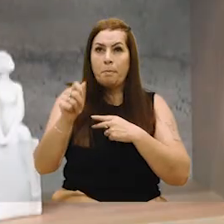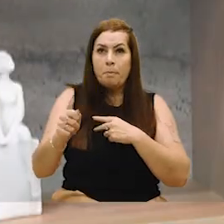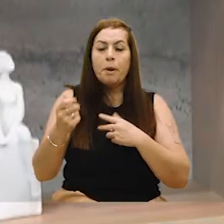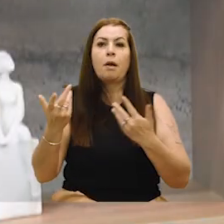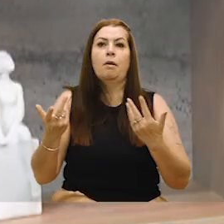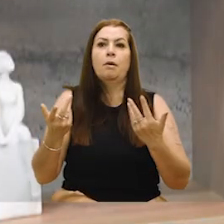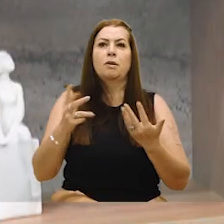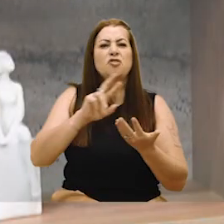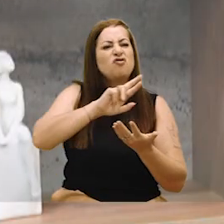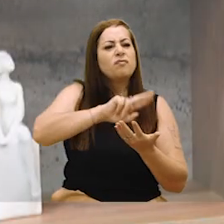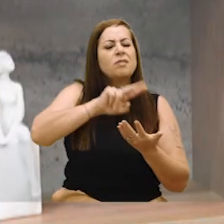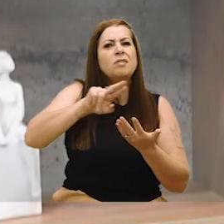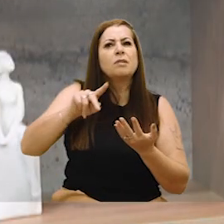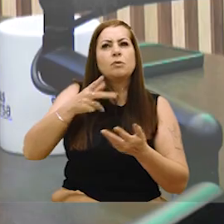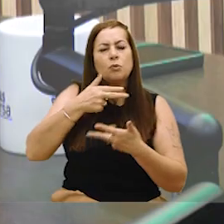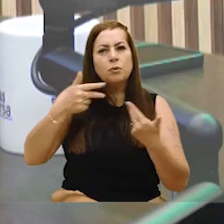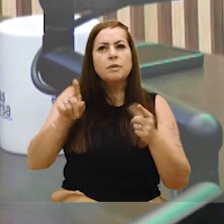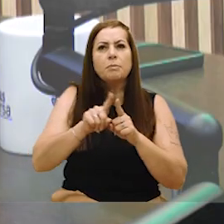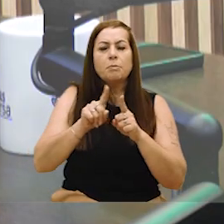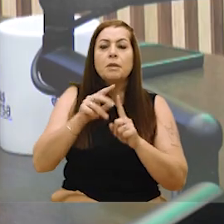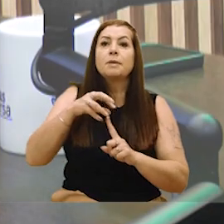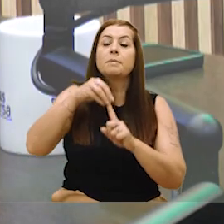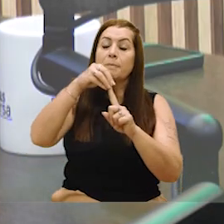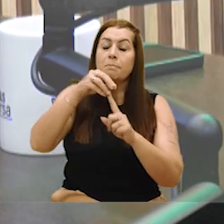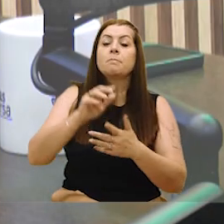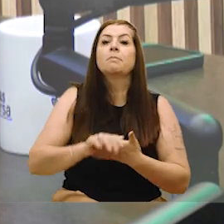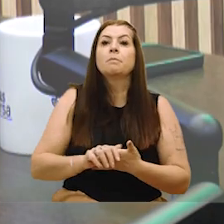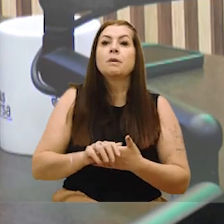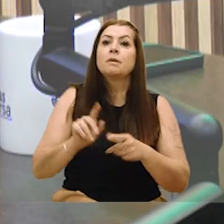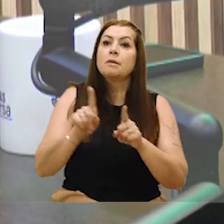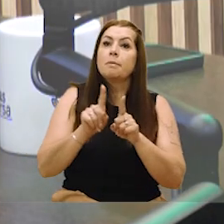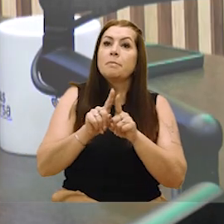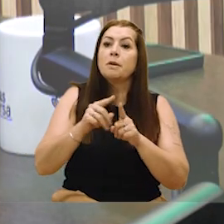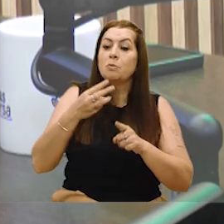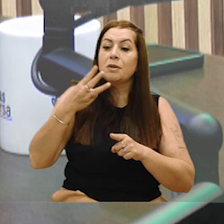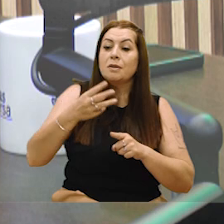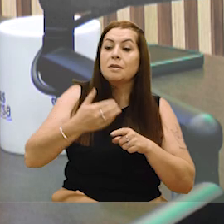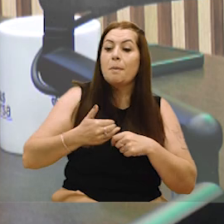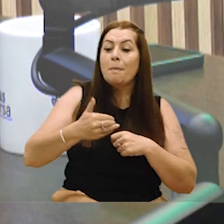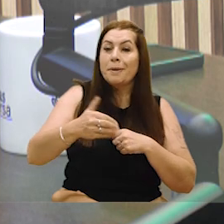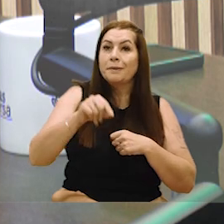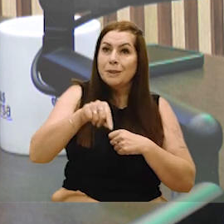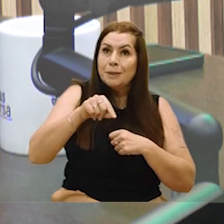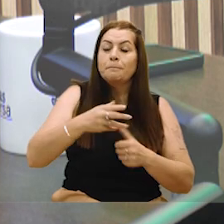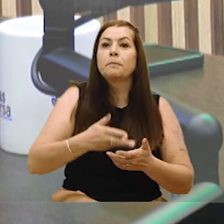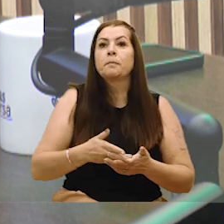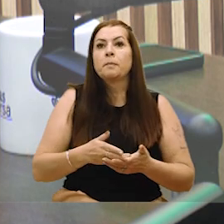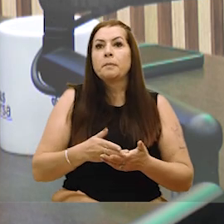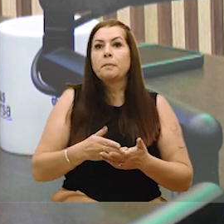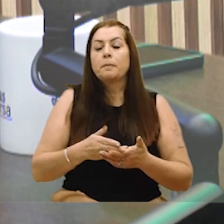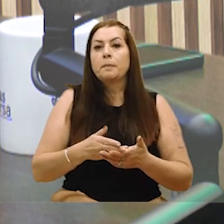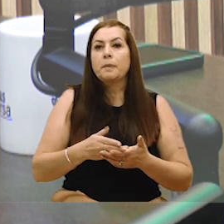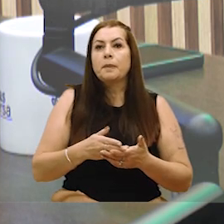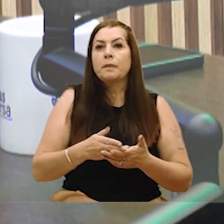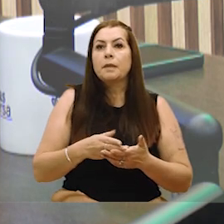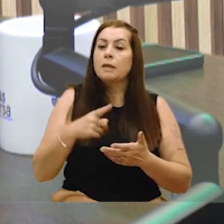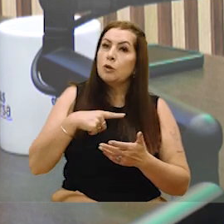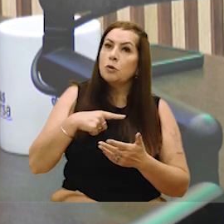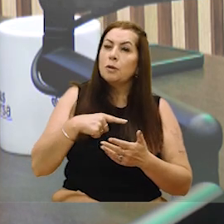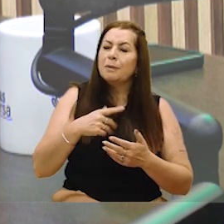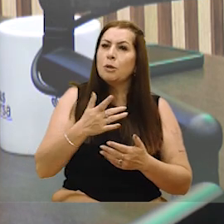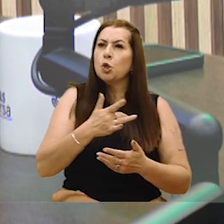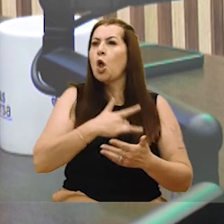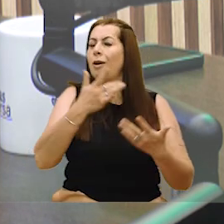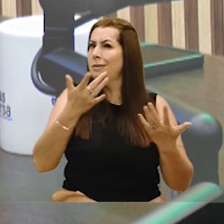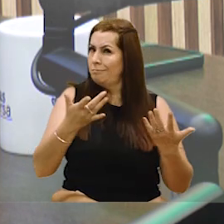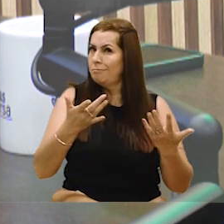atendimento, né, entre outras questões. E, principalmente, também nesse meu 3º mandato, né, algo que me toca